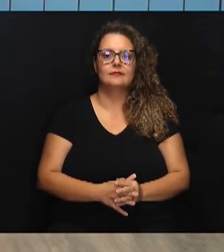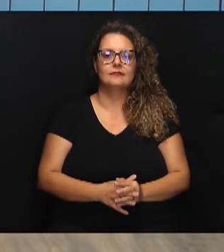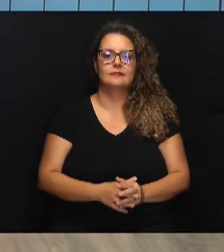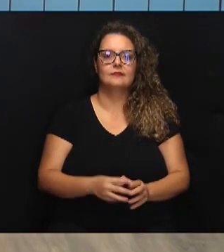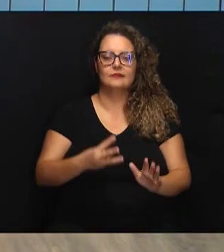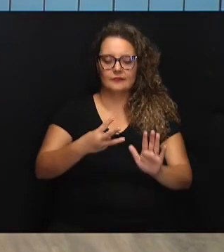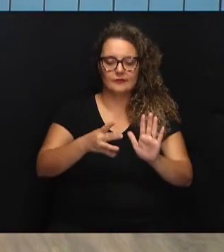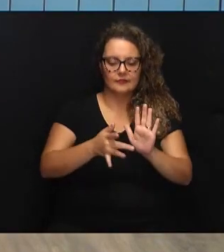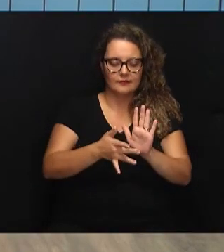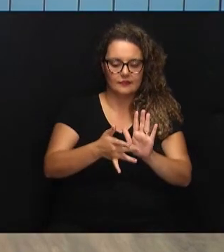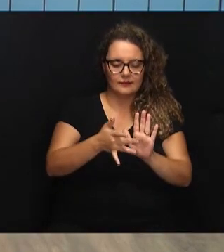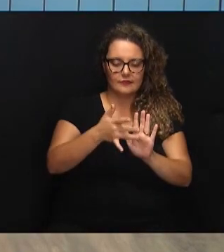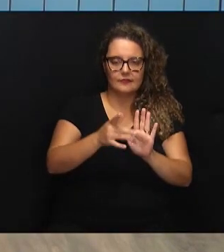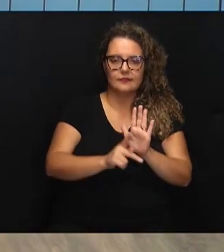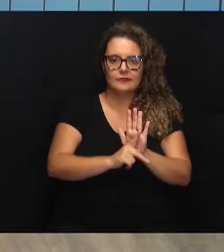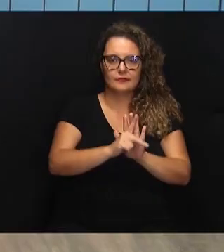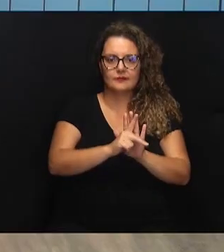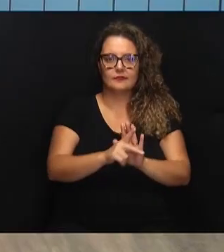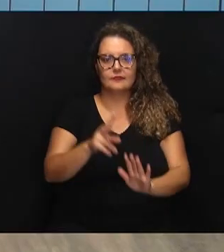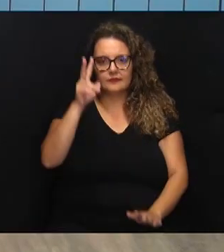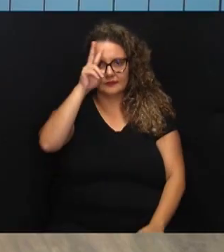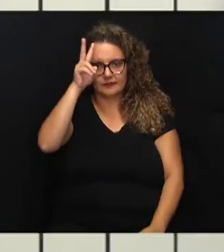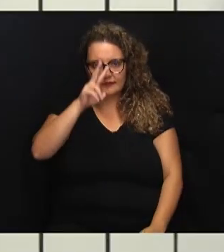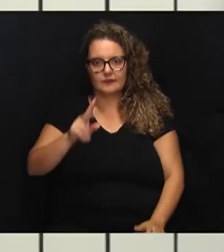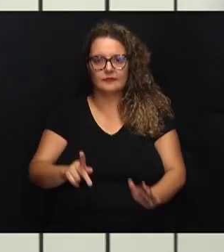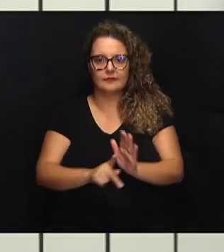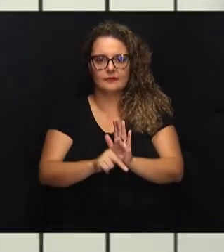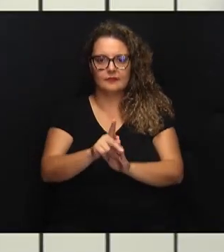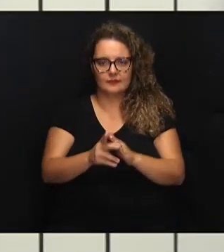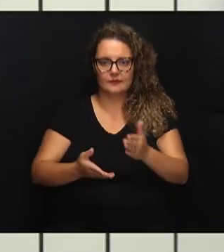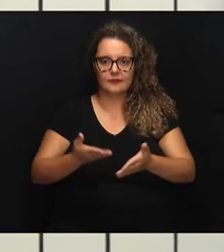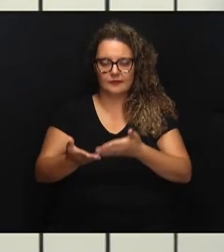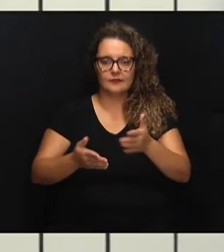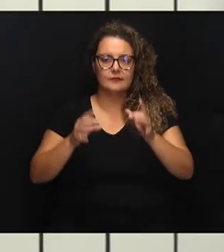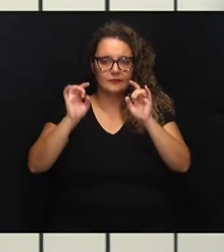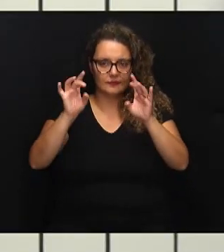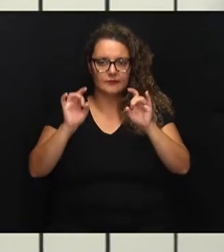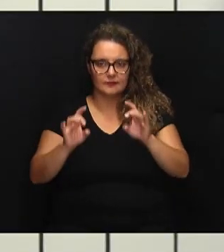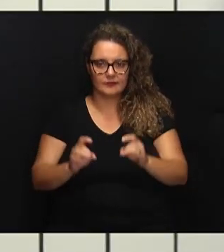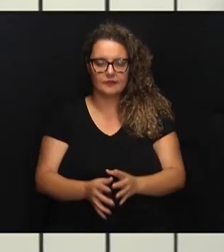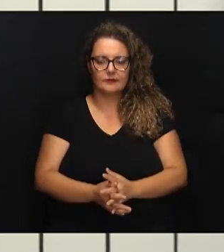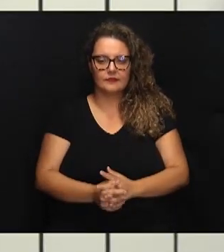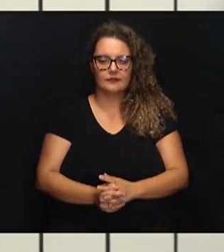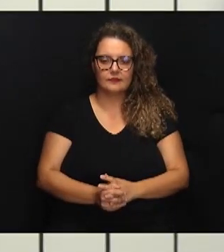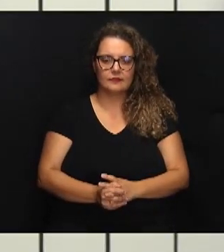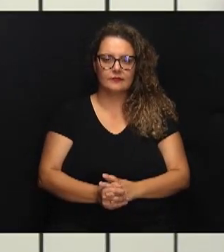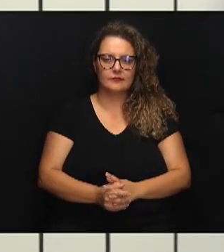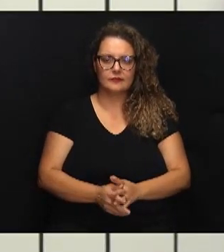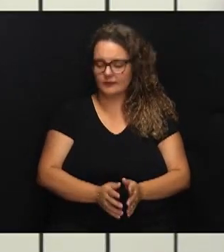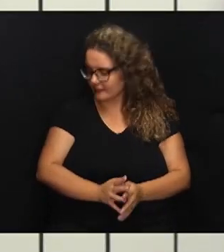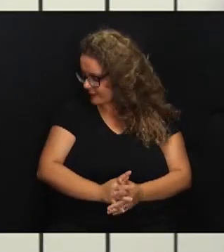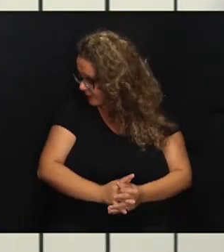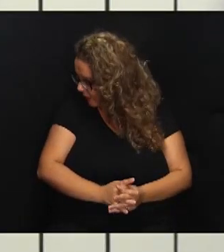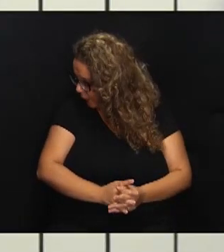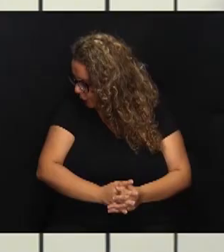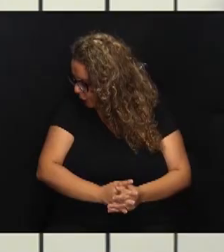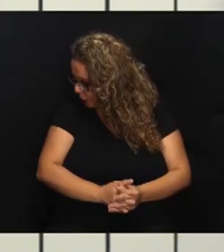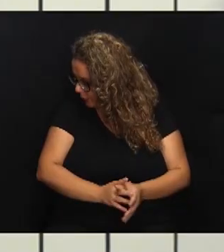gente lembra que o projeto, esse que trata exclusivamente da questão